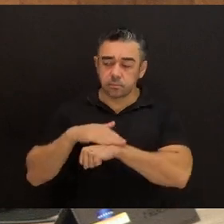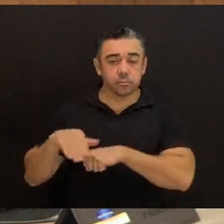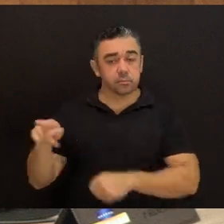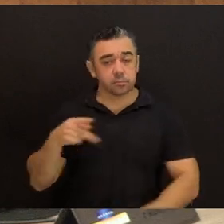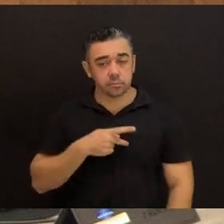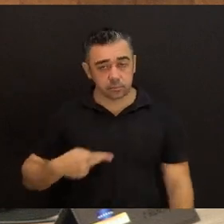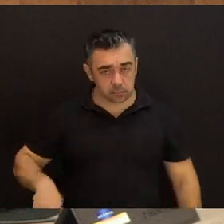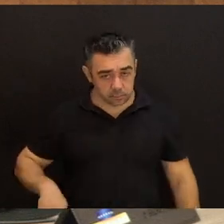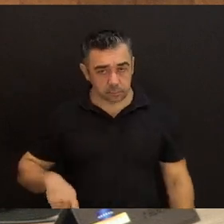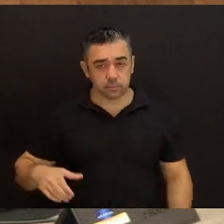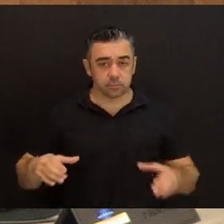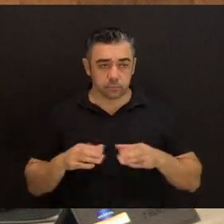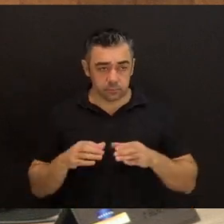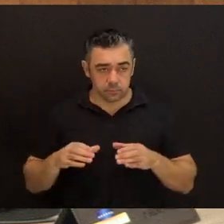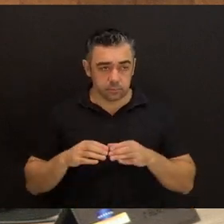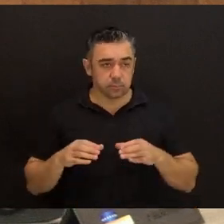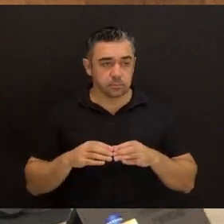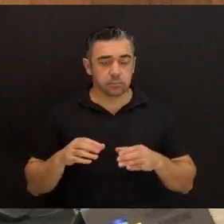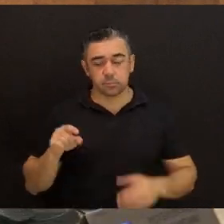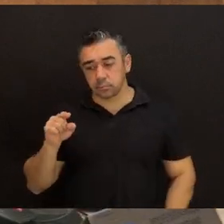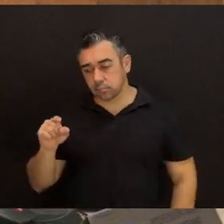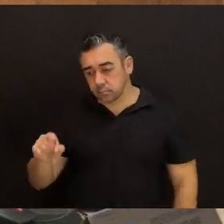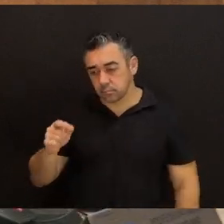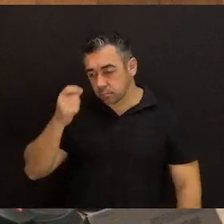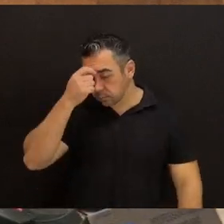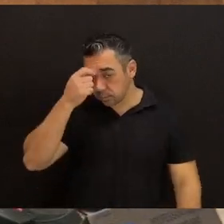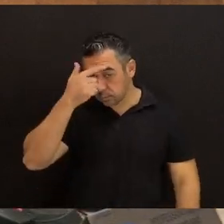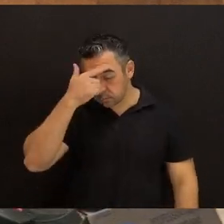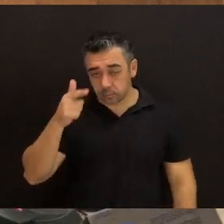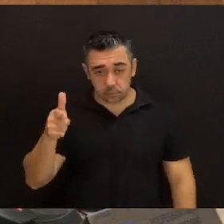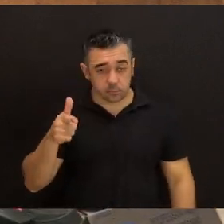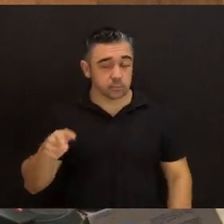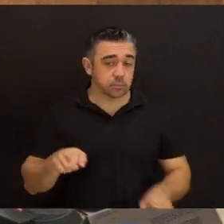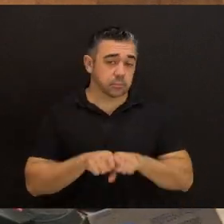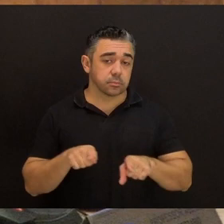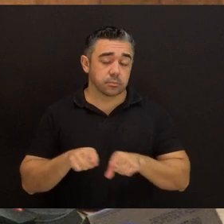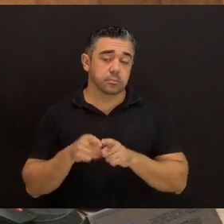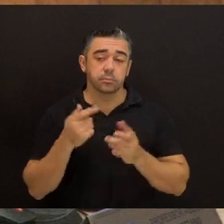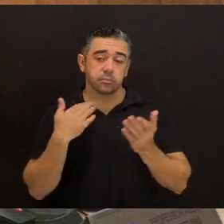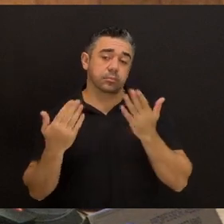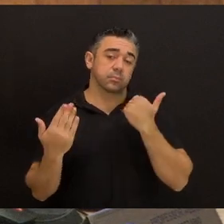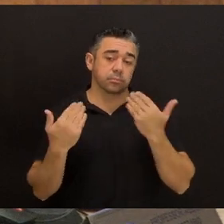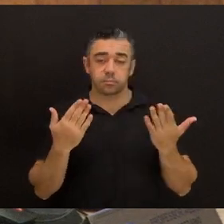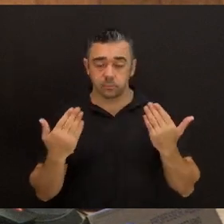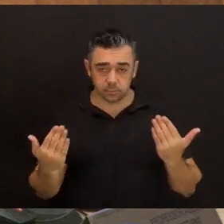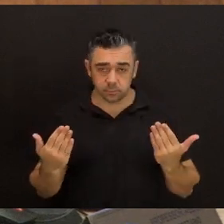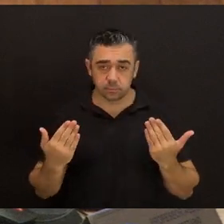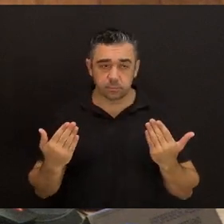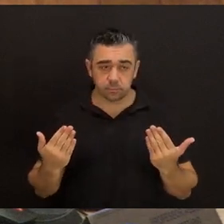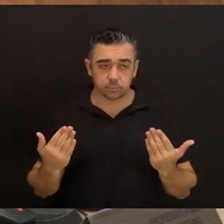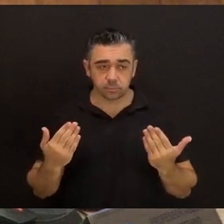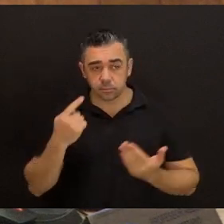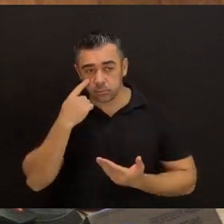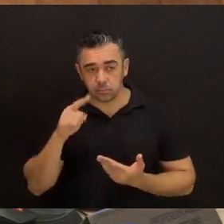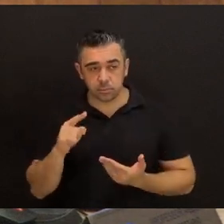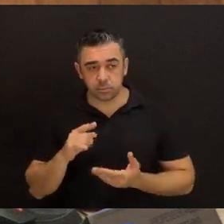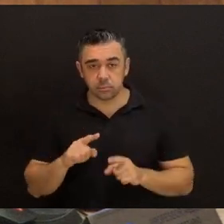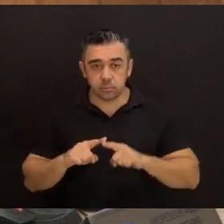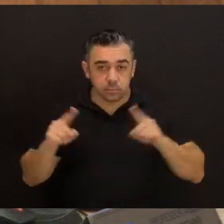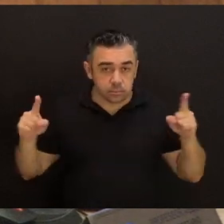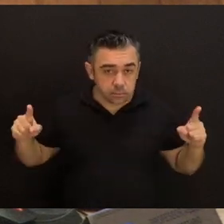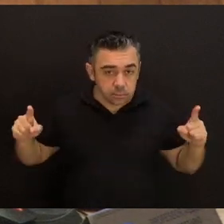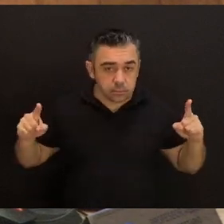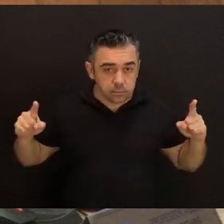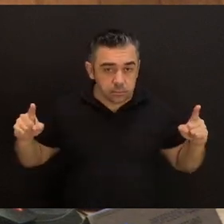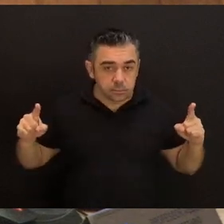da Comissão da última nós temos que é o vereador Silvio Santos E nós iríamos fazer um levantamento e acertar mas se